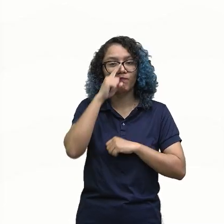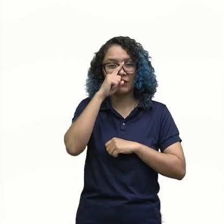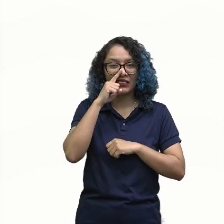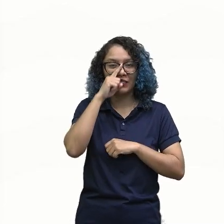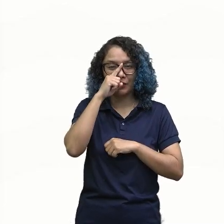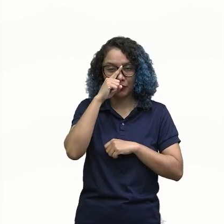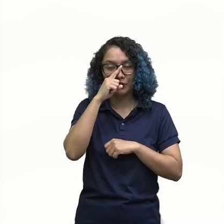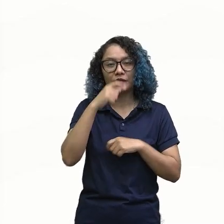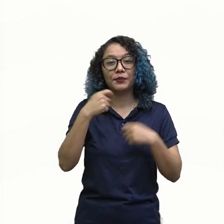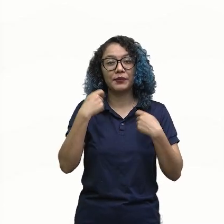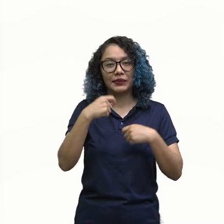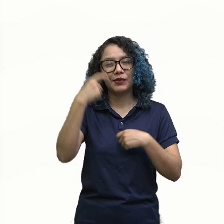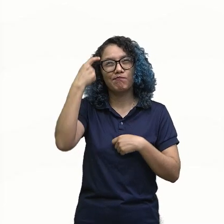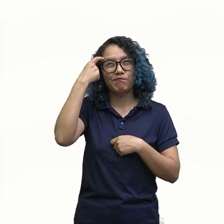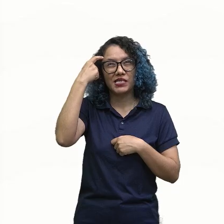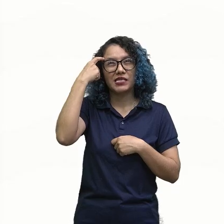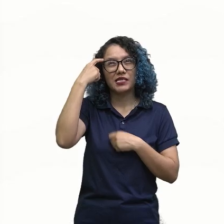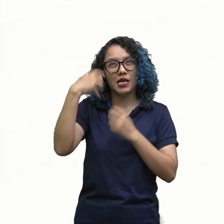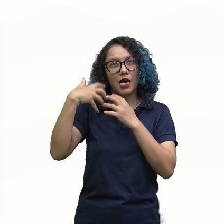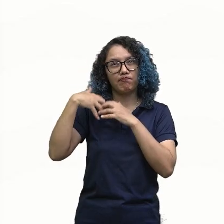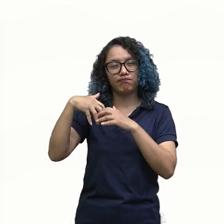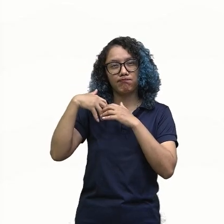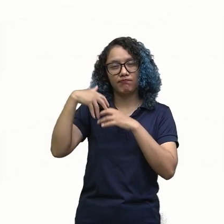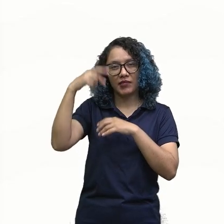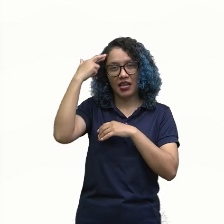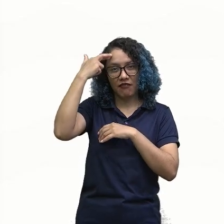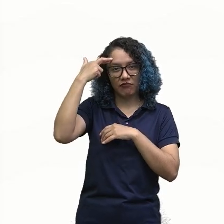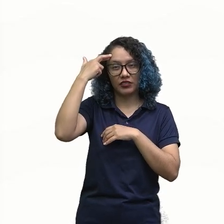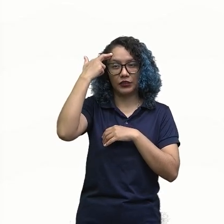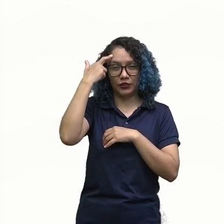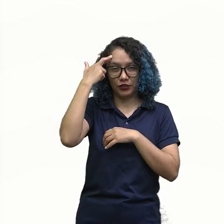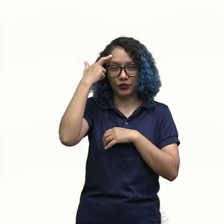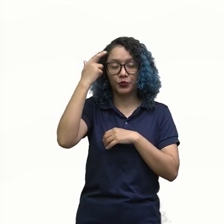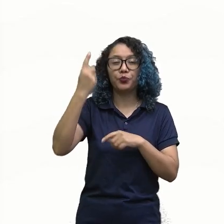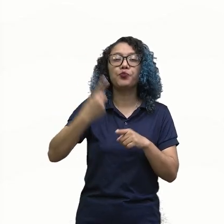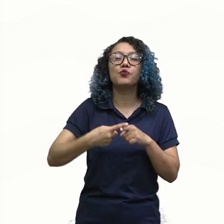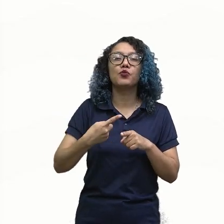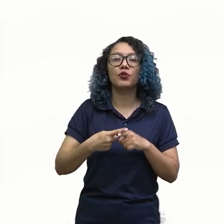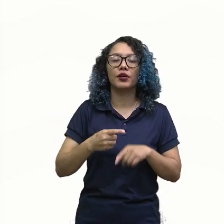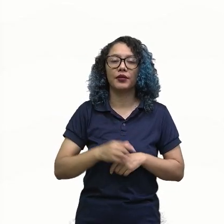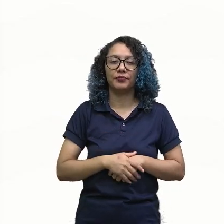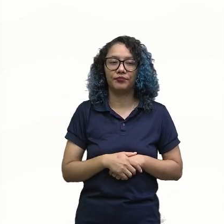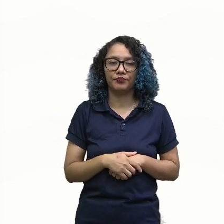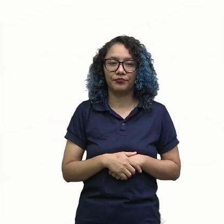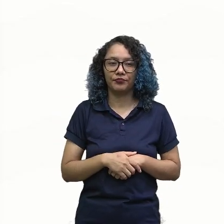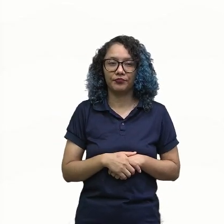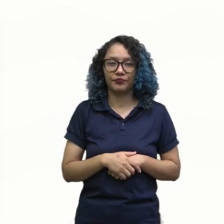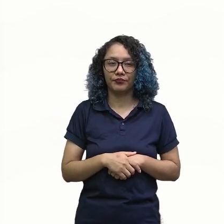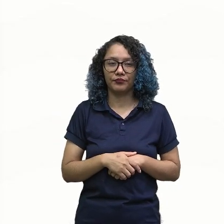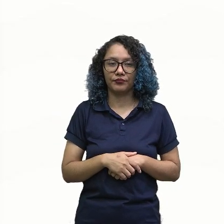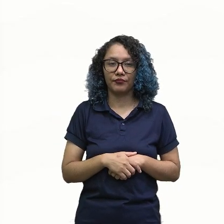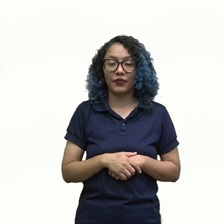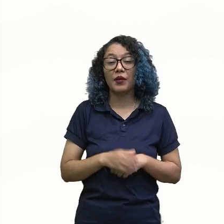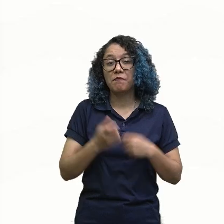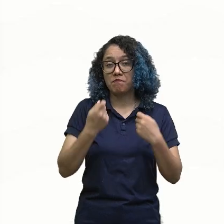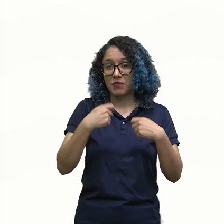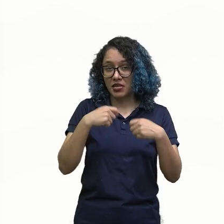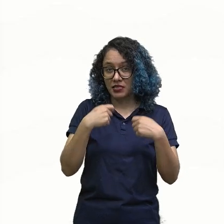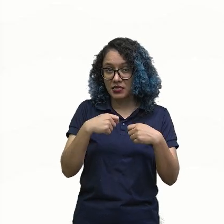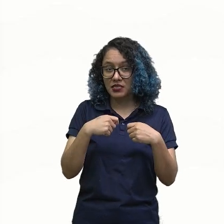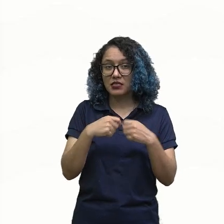realmente repensar em tudo isso. Porque nós precisamos realmente de fontes mais